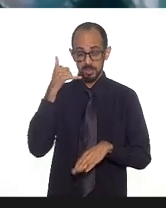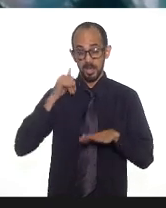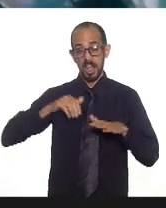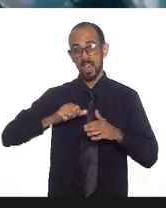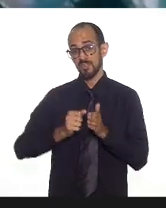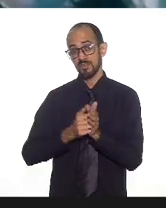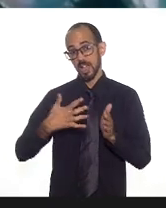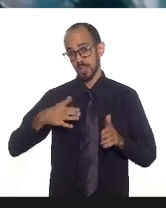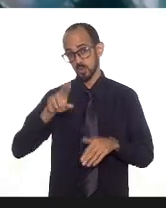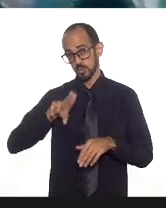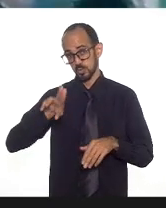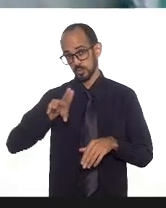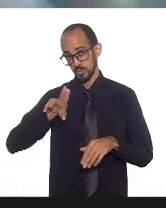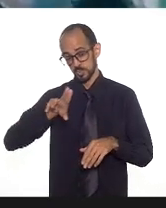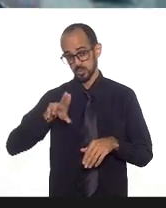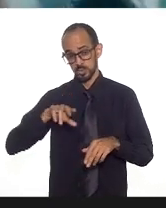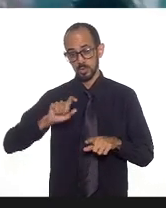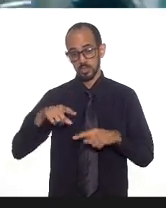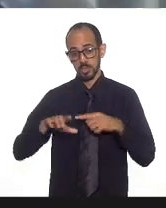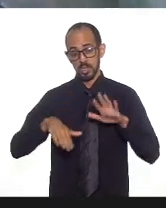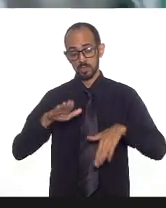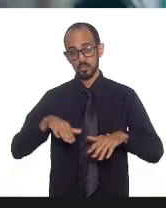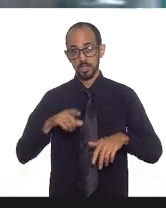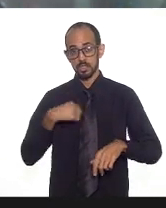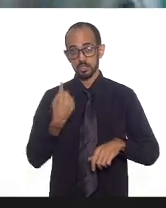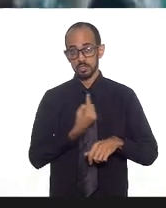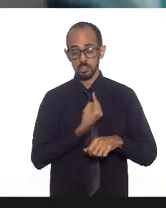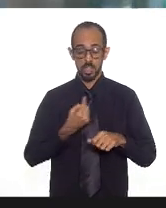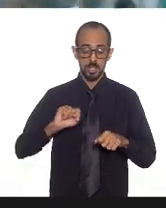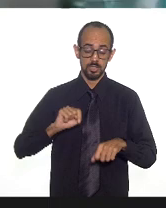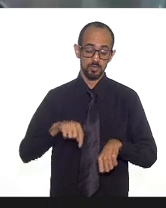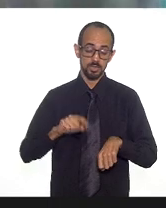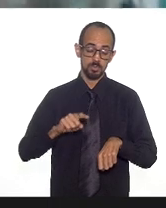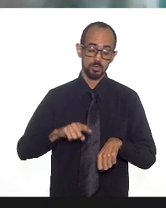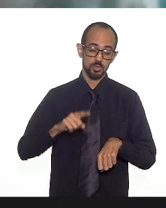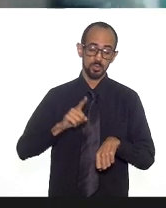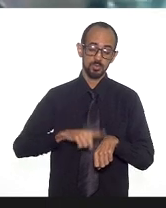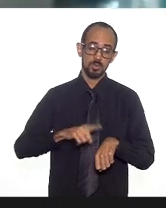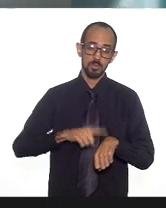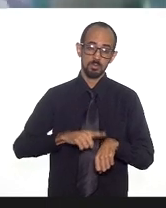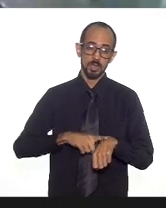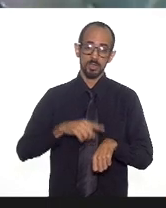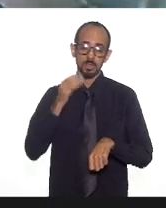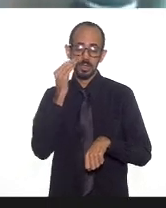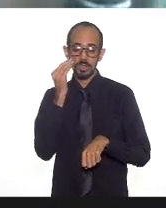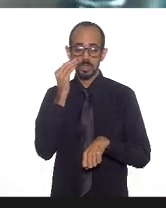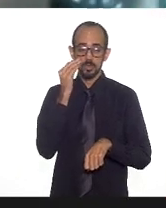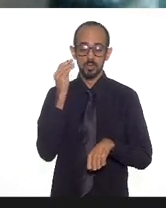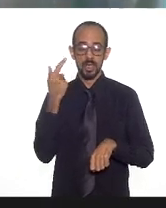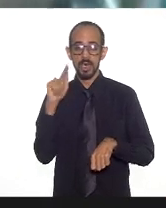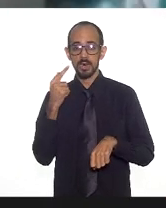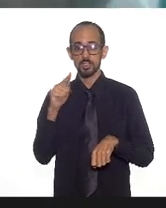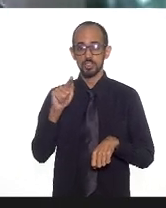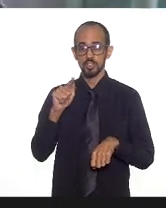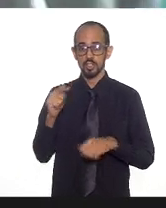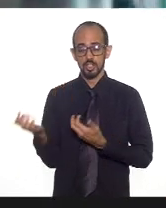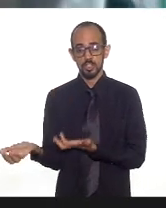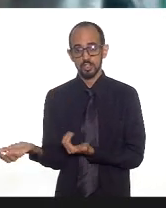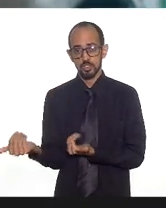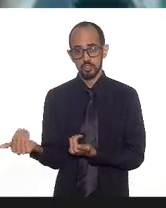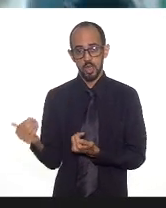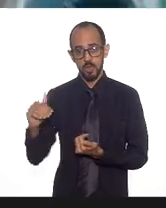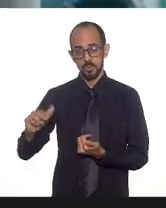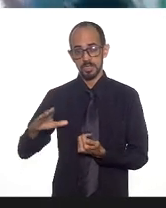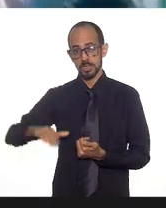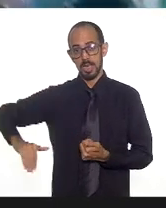a gente fica, né, no bêbado e equilibrista, tentando garantir que esses jovens e